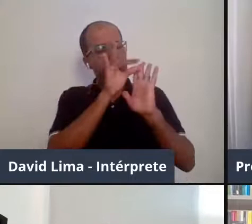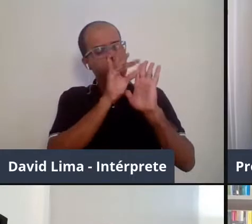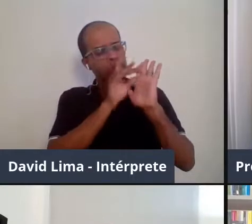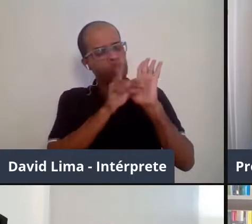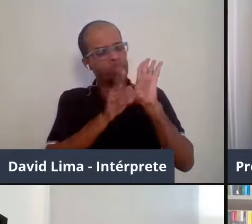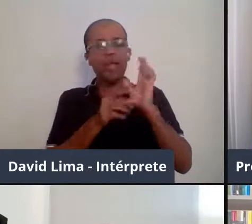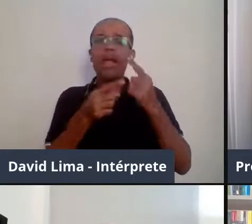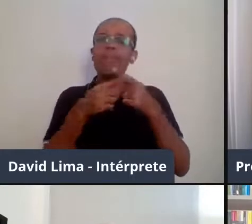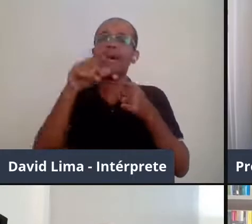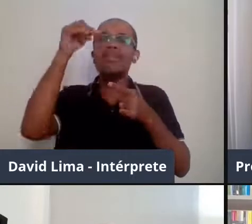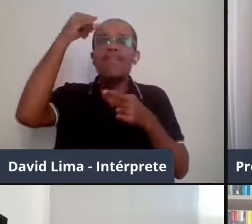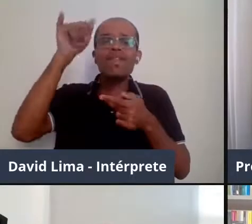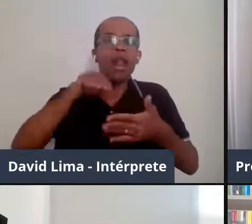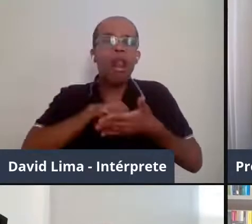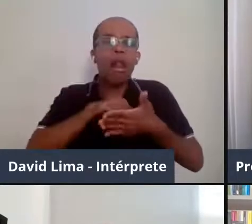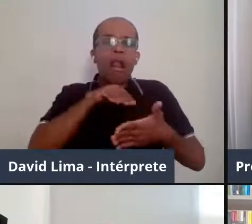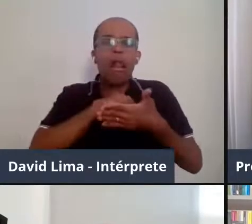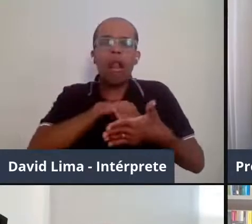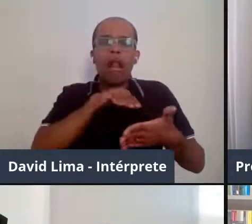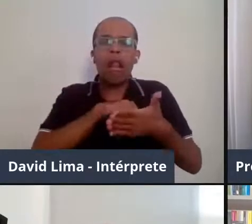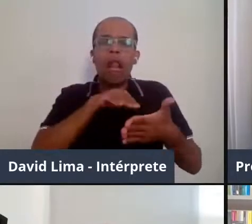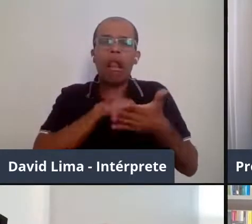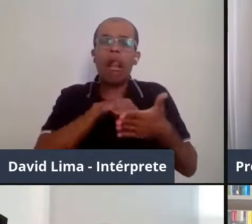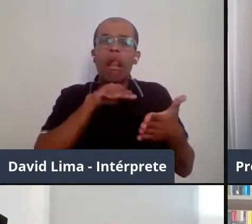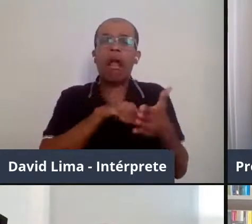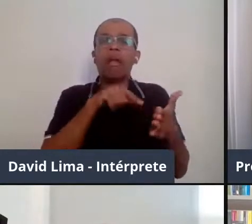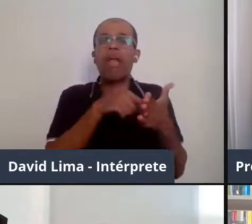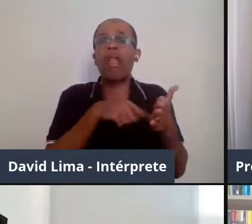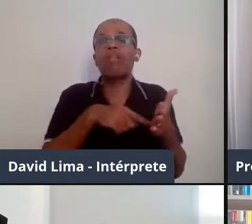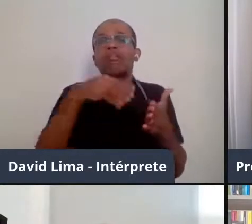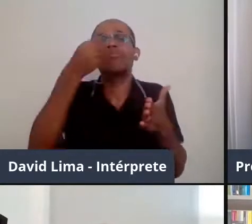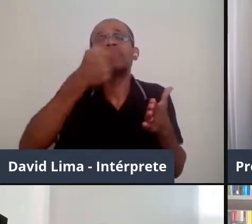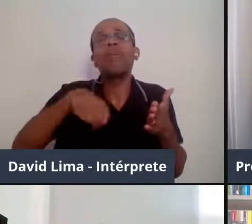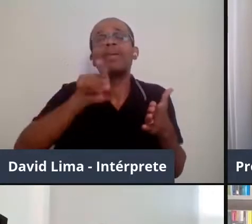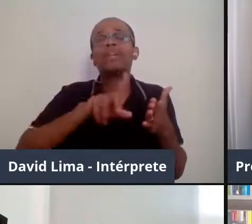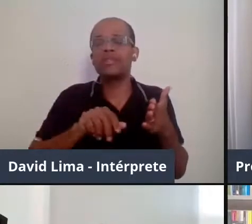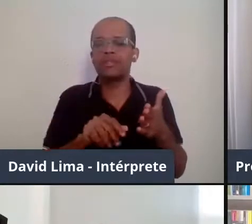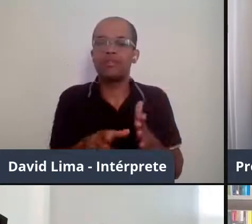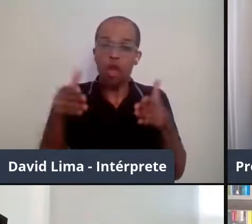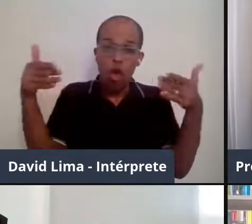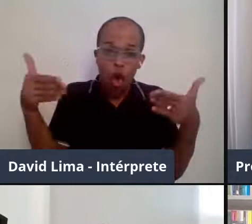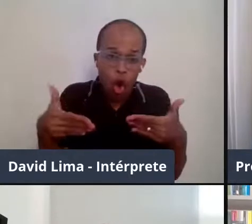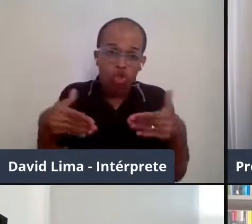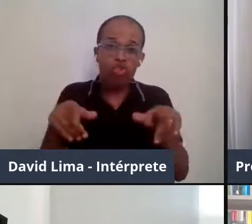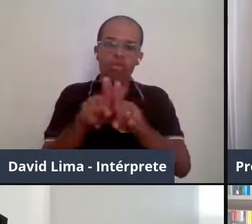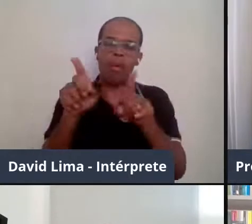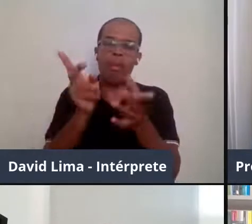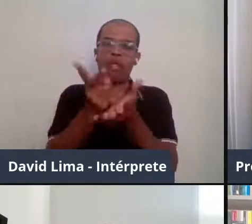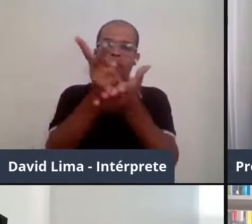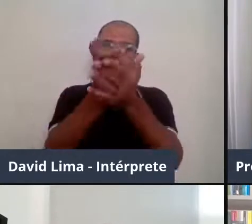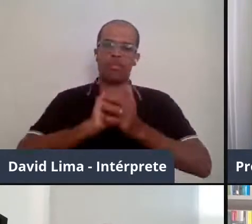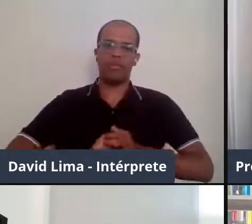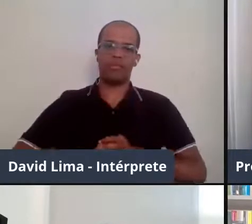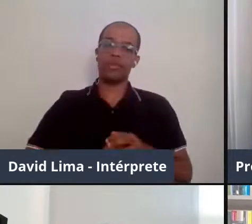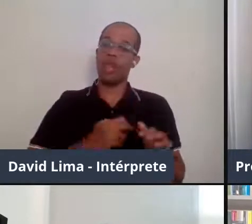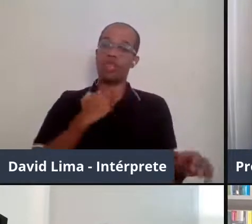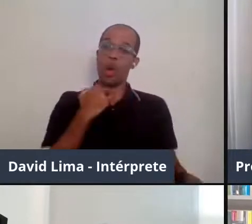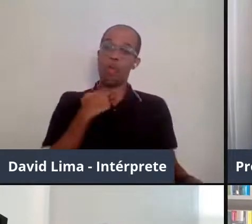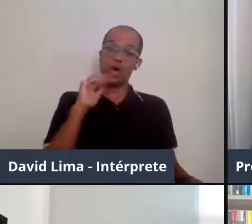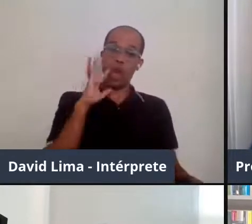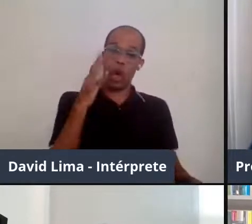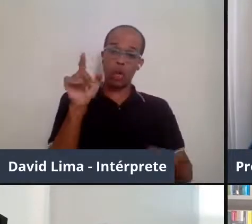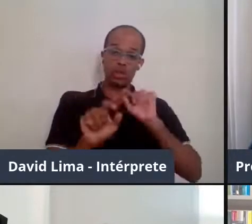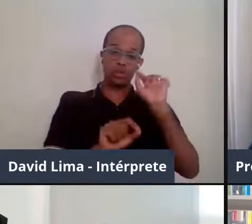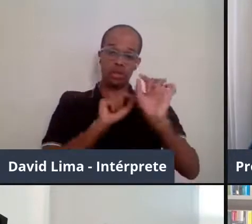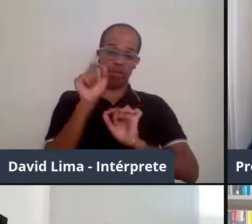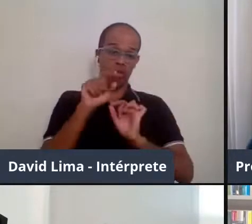barreiras e empecilhos desnecessários, hoje e sempre. O que não pode acontecer é o país respeitar a